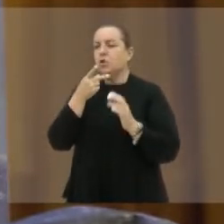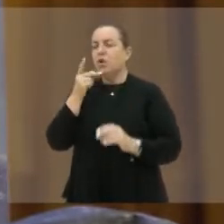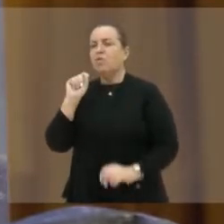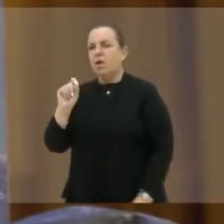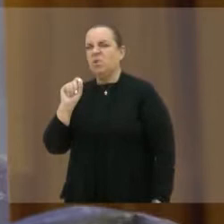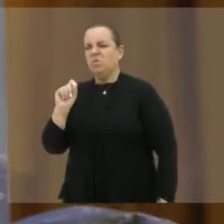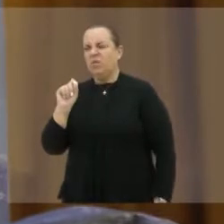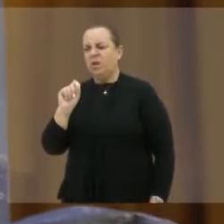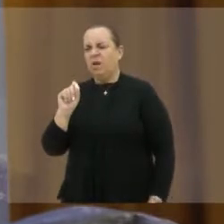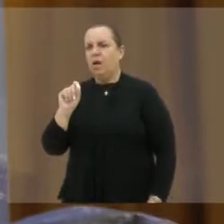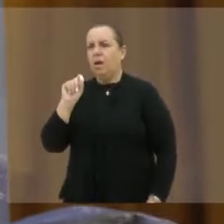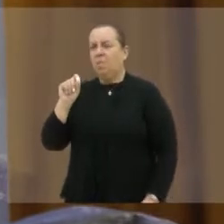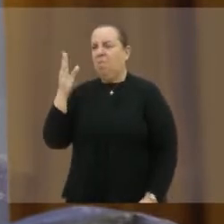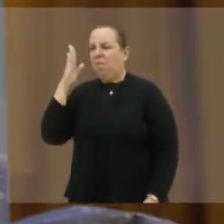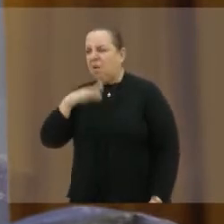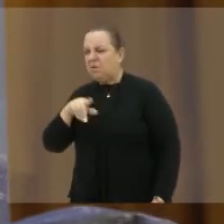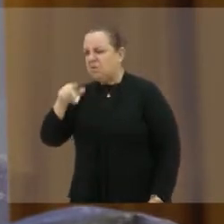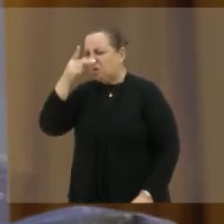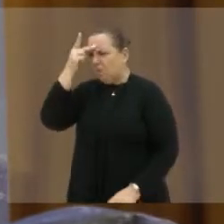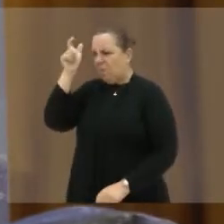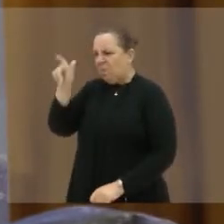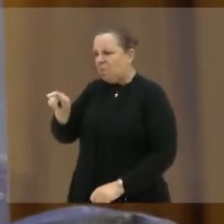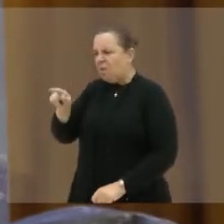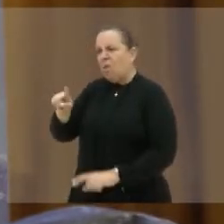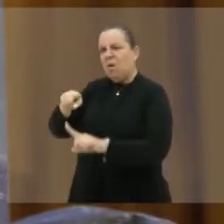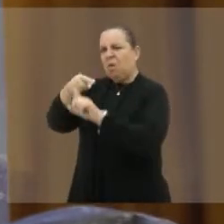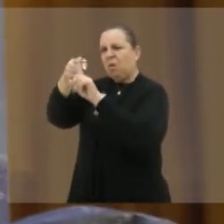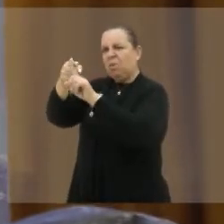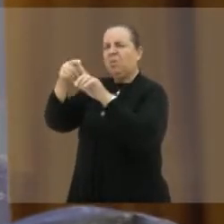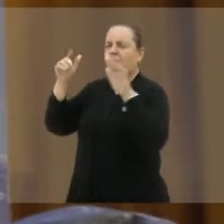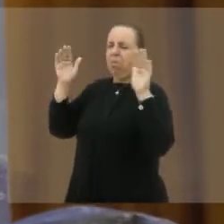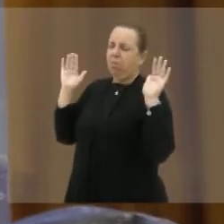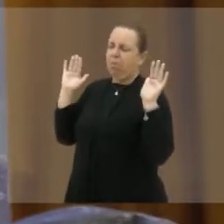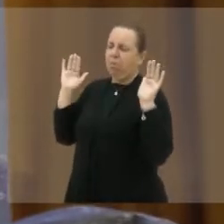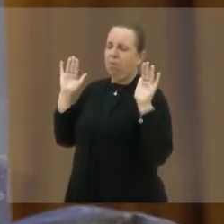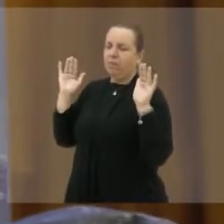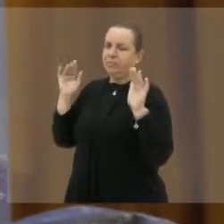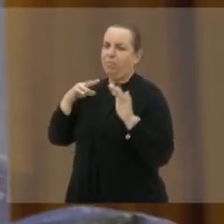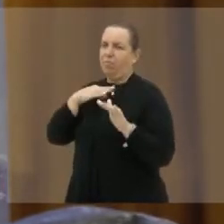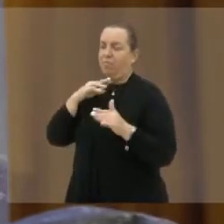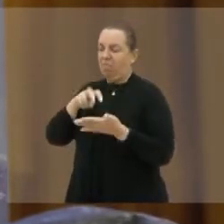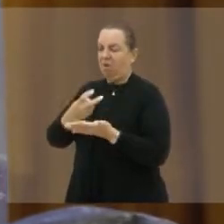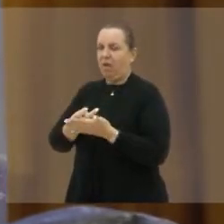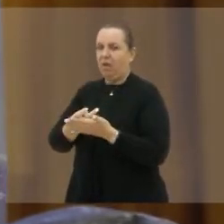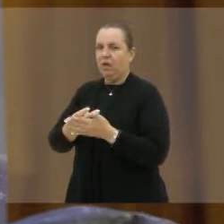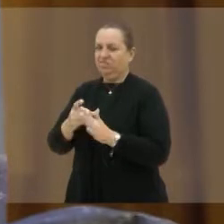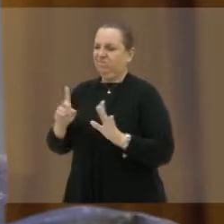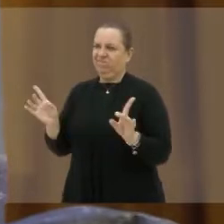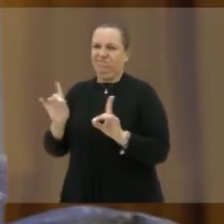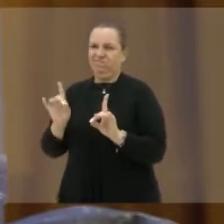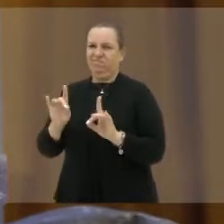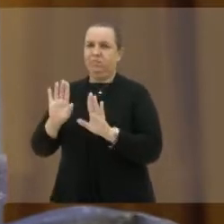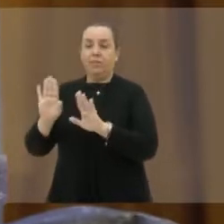kenosis de Deus, esse esvaziamento de Deus, esse aniquilamento de Deus por você, por